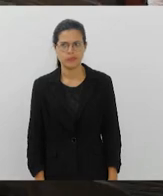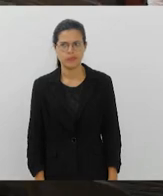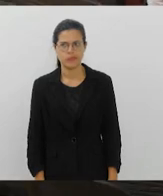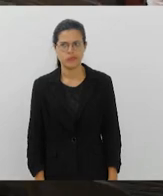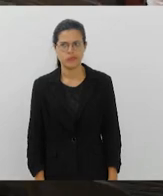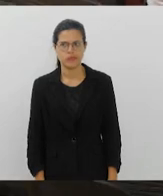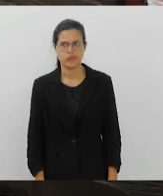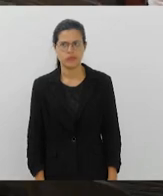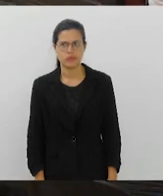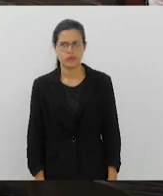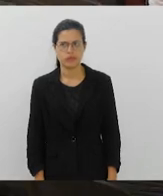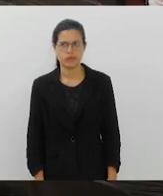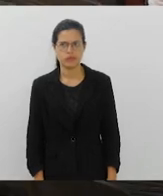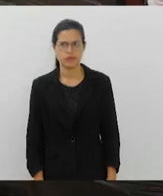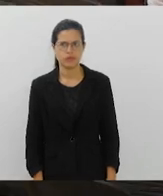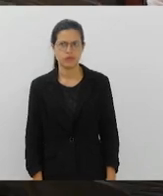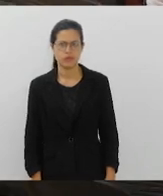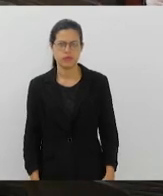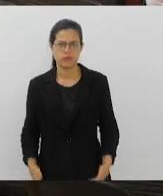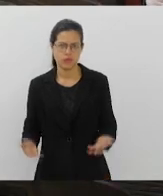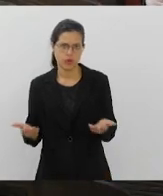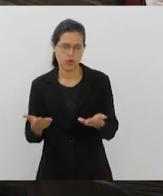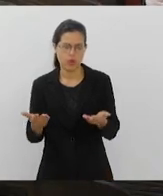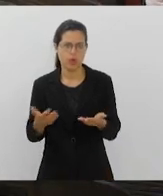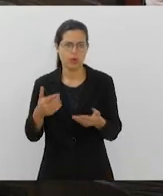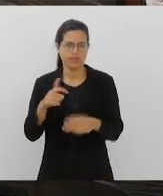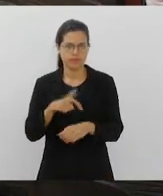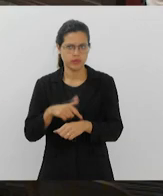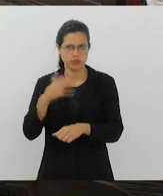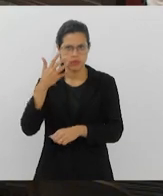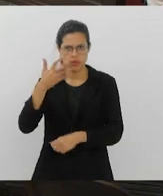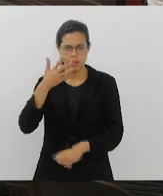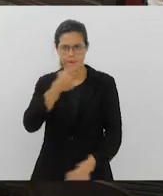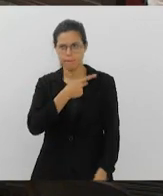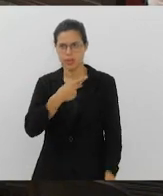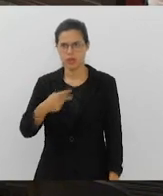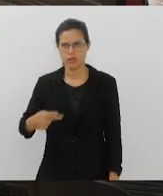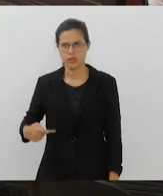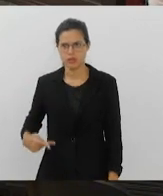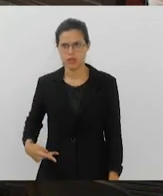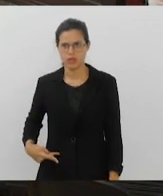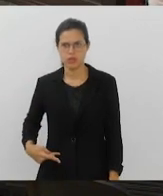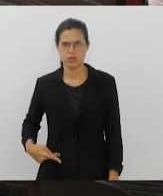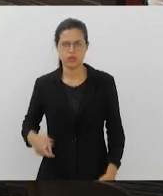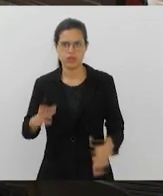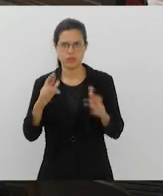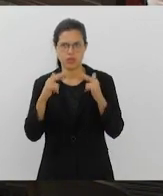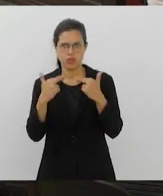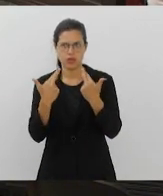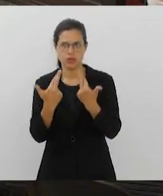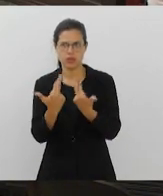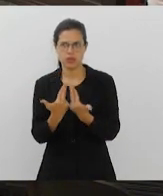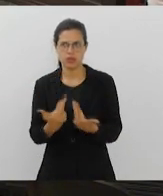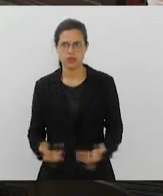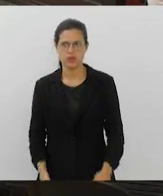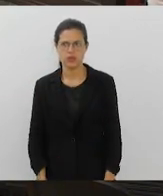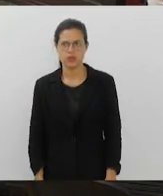Passo a palavra e a condução dos trabalhos para o presidente da solenidade. Tá